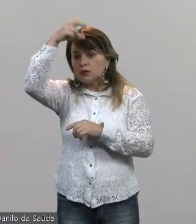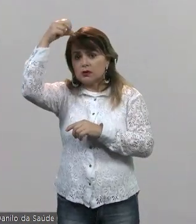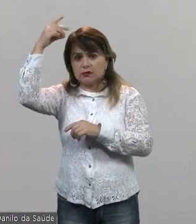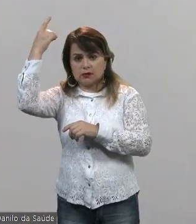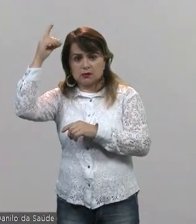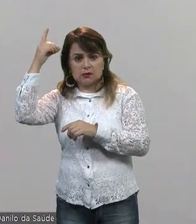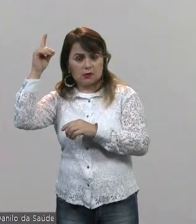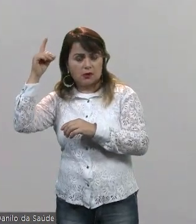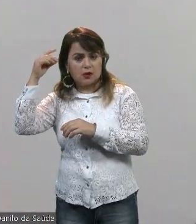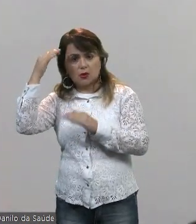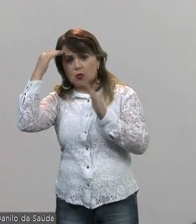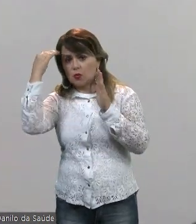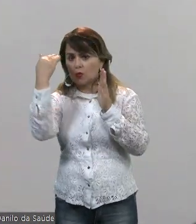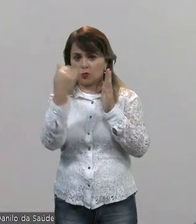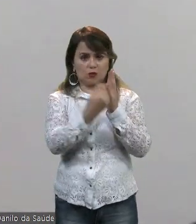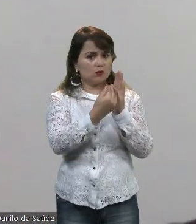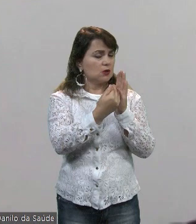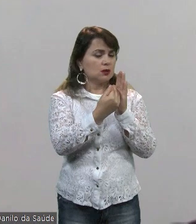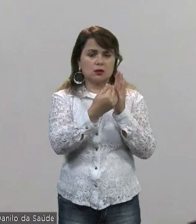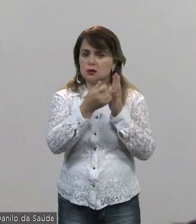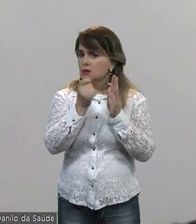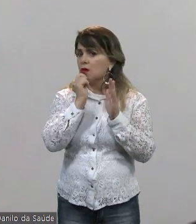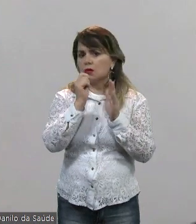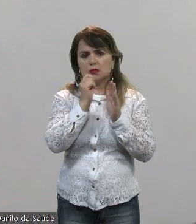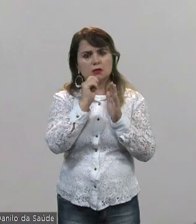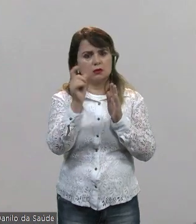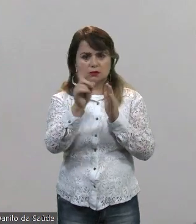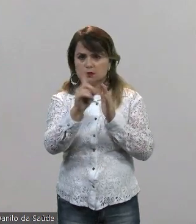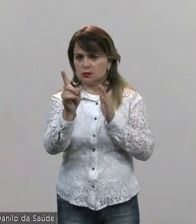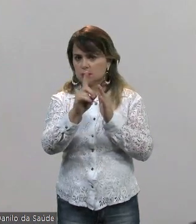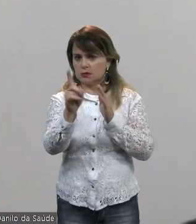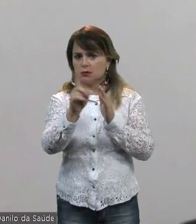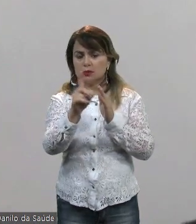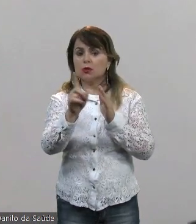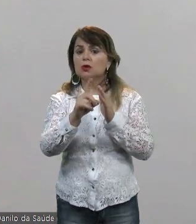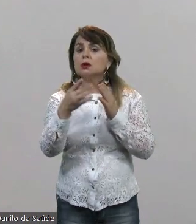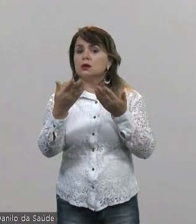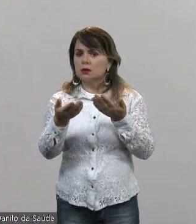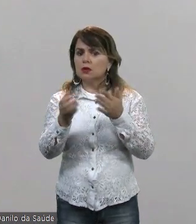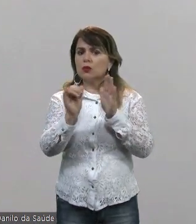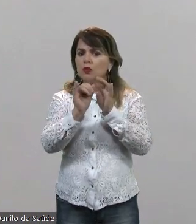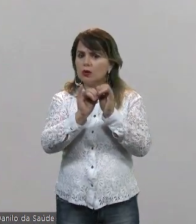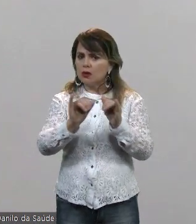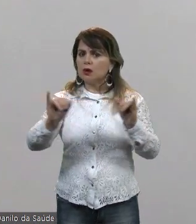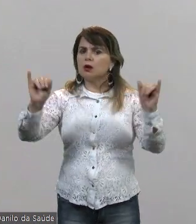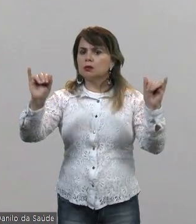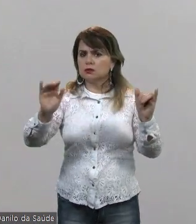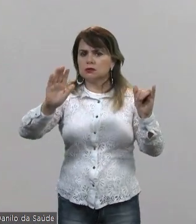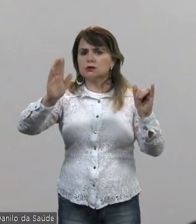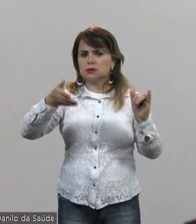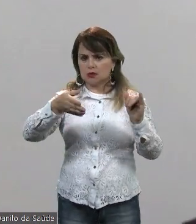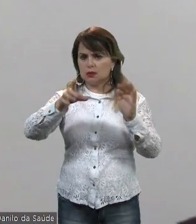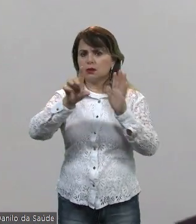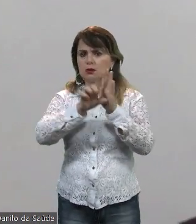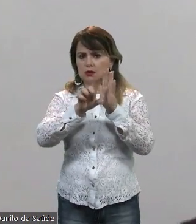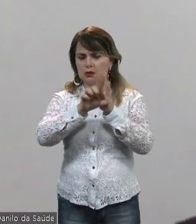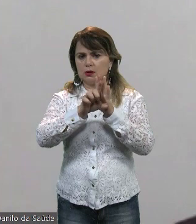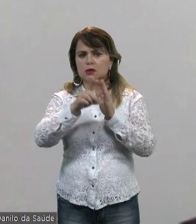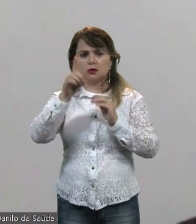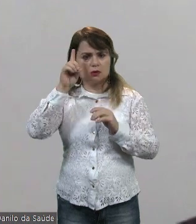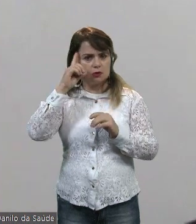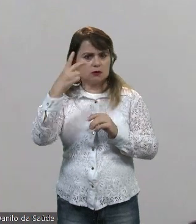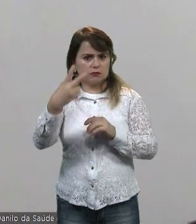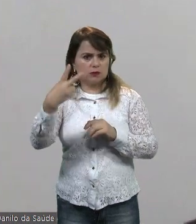Nós entendemos que a lei foi aprovada, publicada no Diário Oficial no dia 22 de abril,